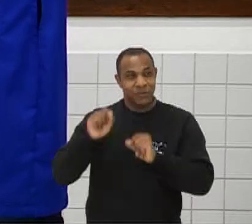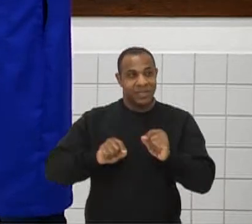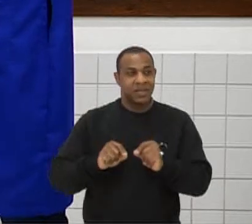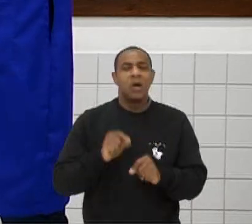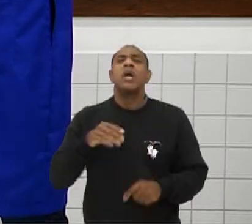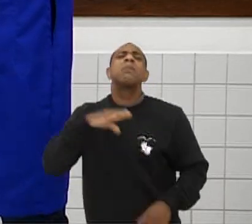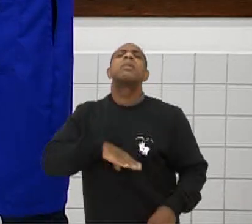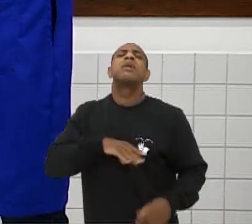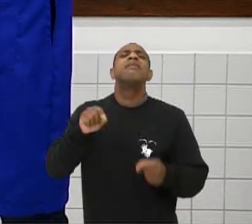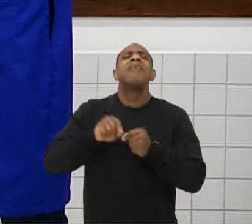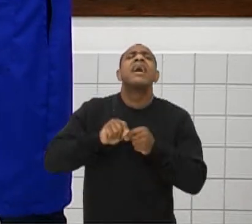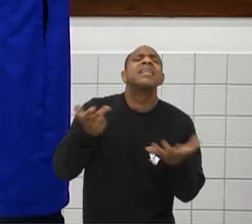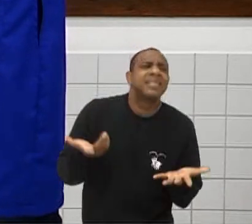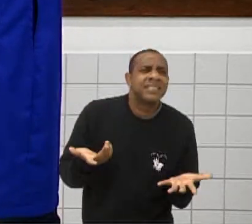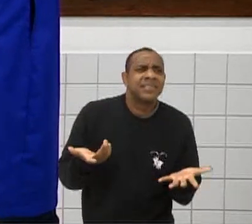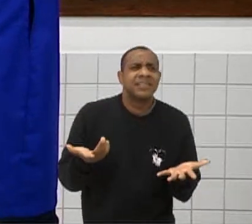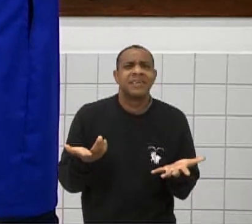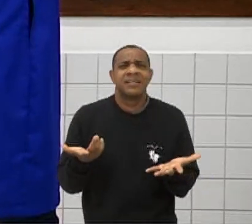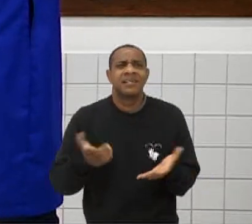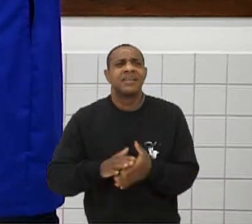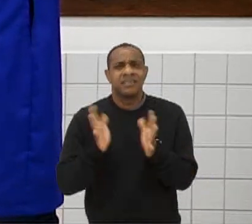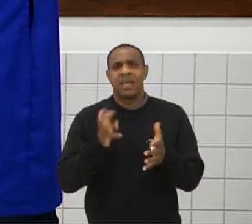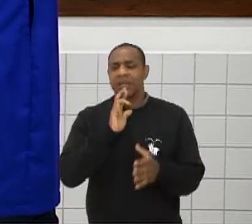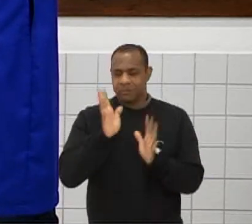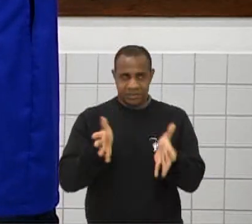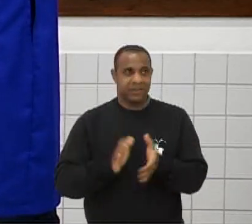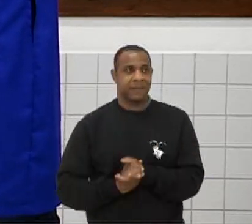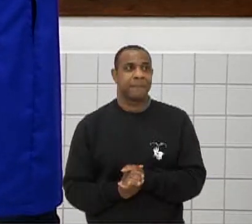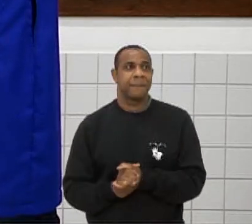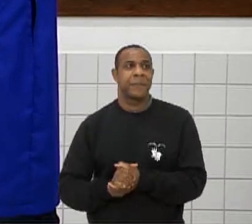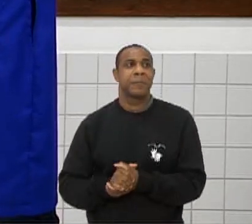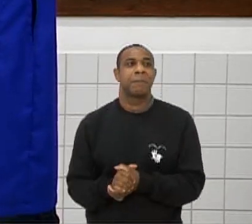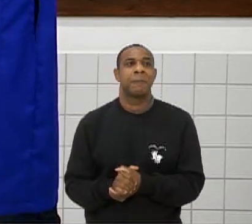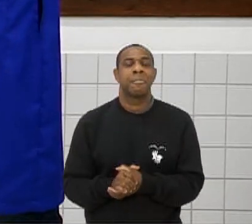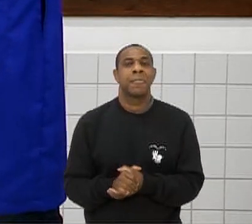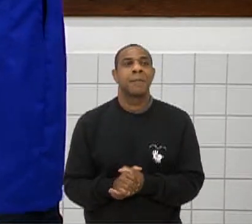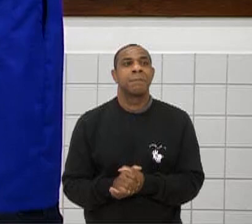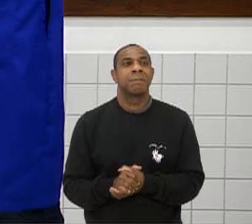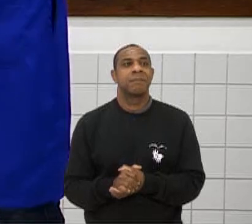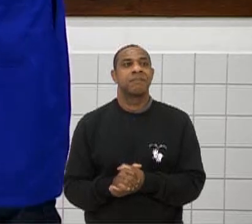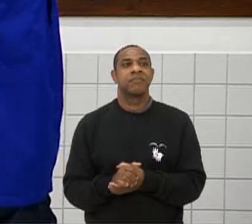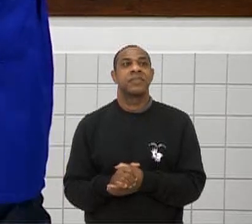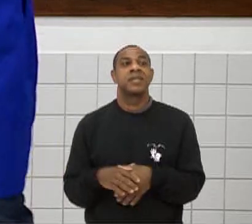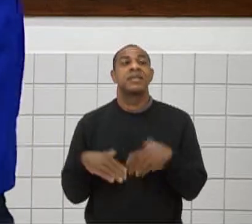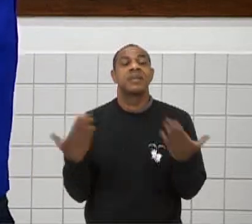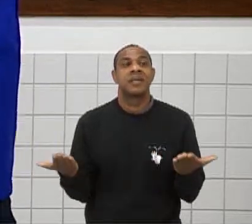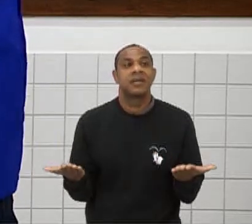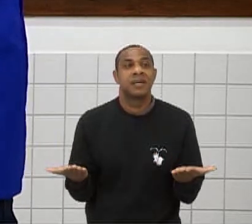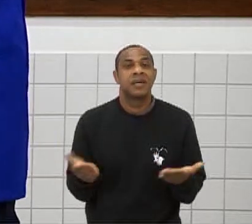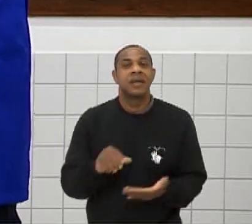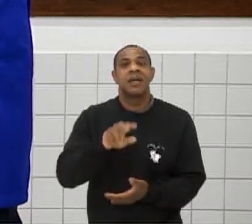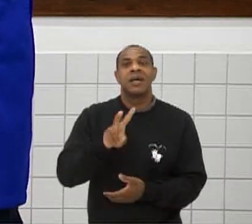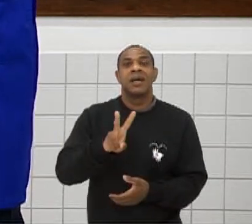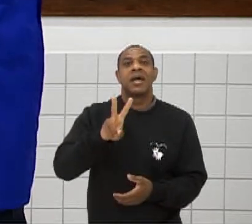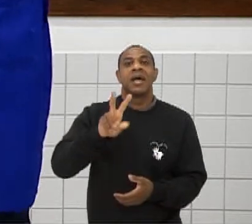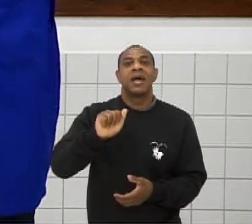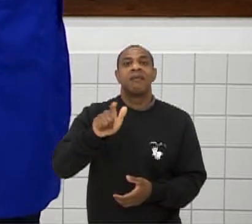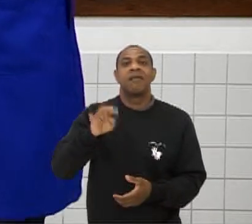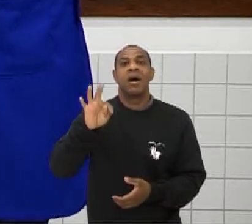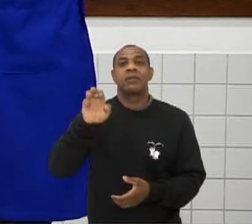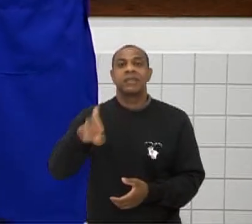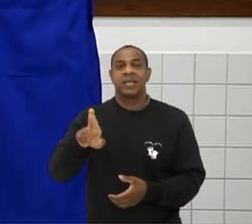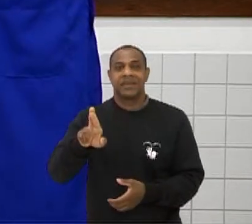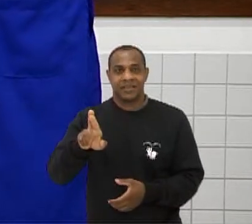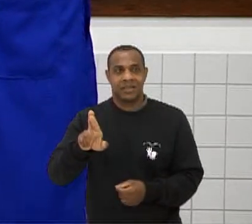que o Portugal fazia com minério? Isso a gente já respondeu, estão repetindo as perguntas. Ó, rapidinho, Walter Ribeiro